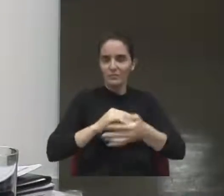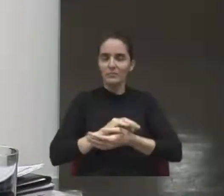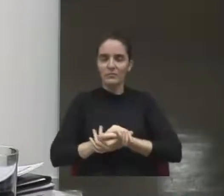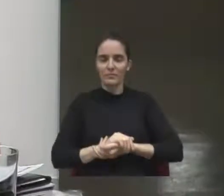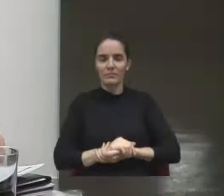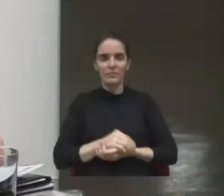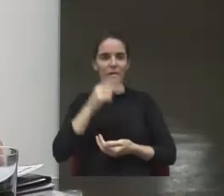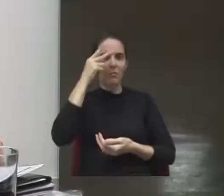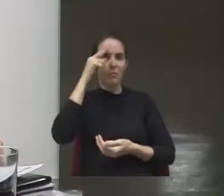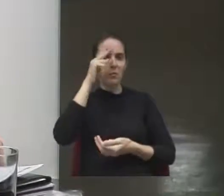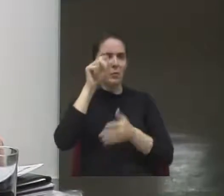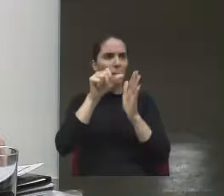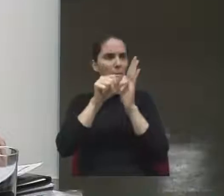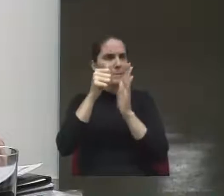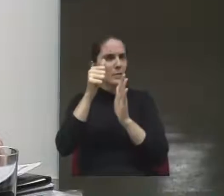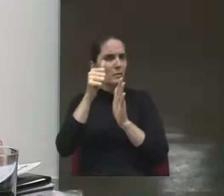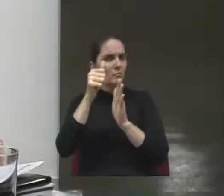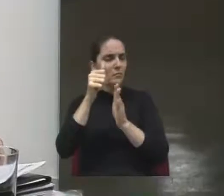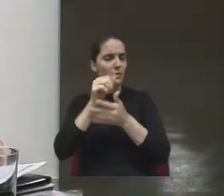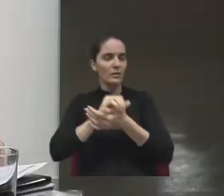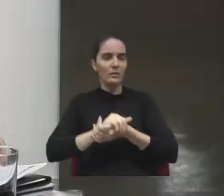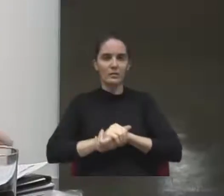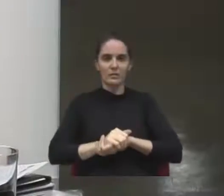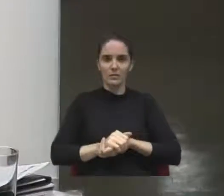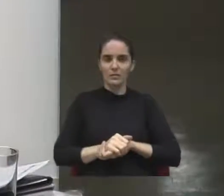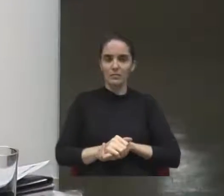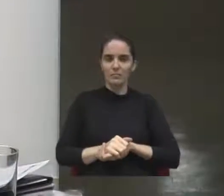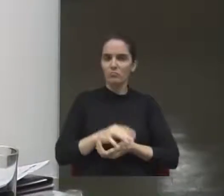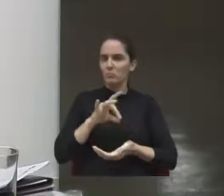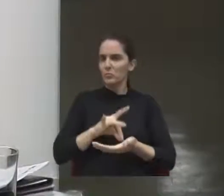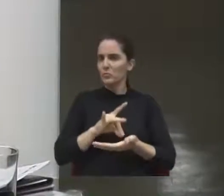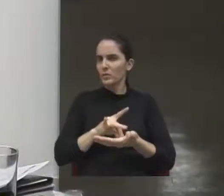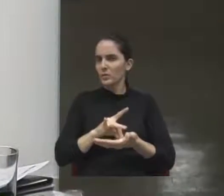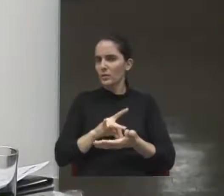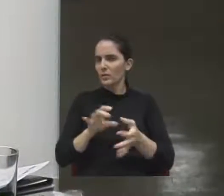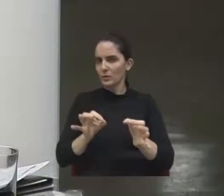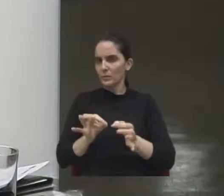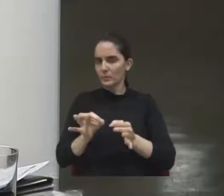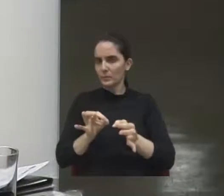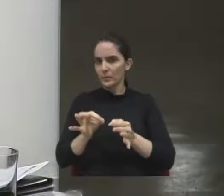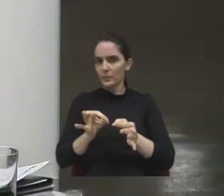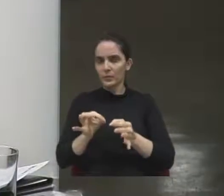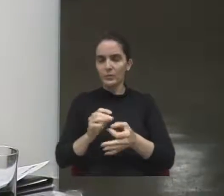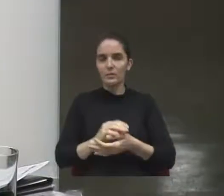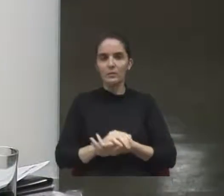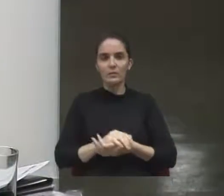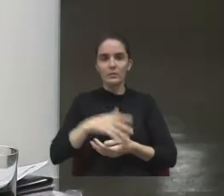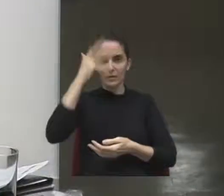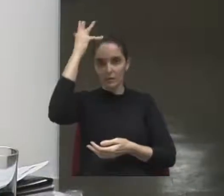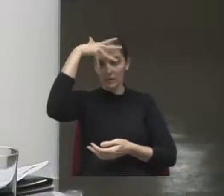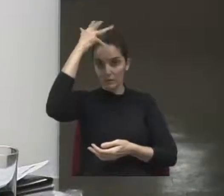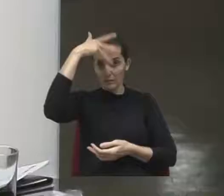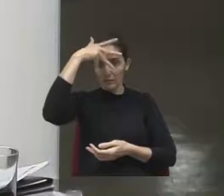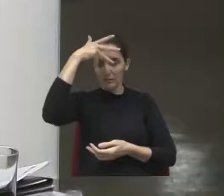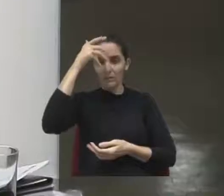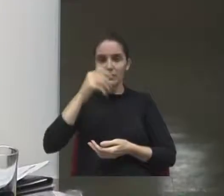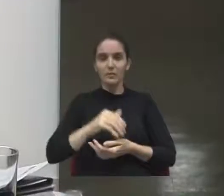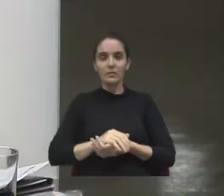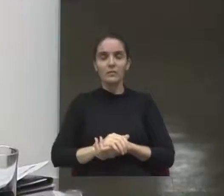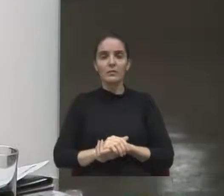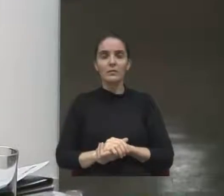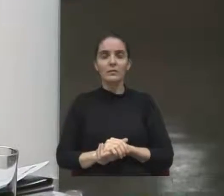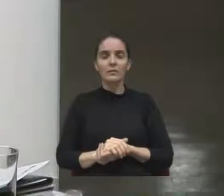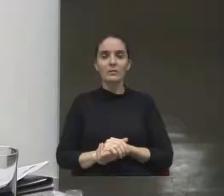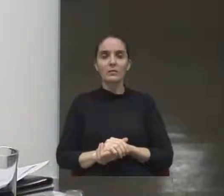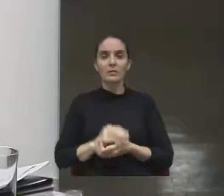primeira, creio que foi a primeira, realmente, propositura minha nessa casa foi acrescentar na